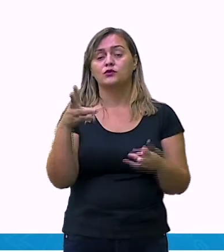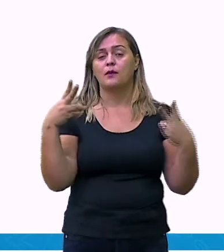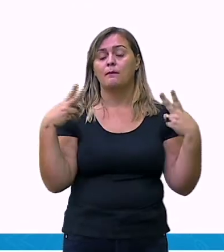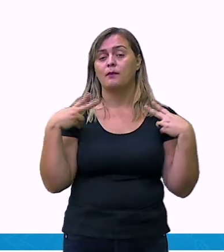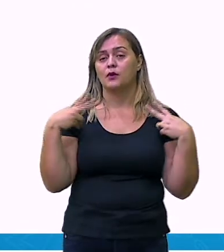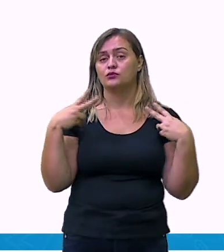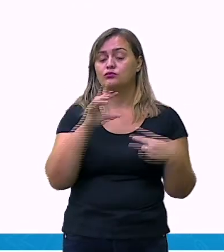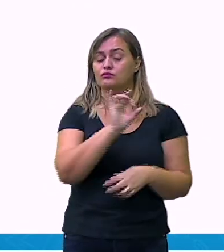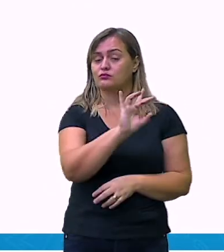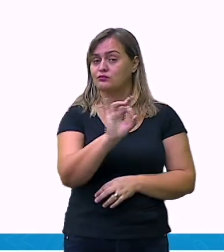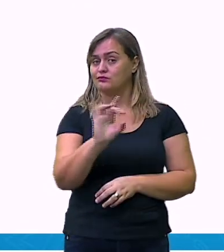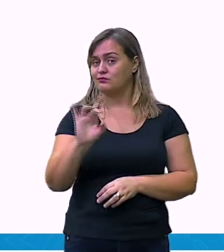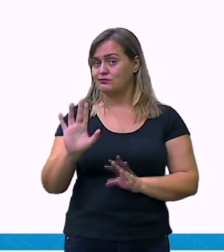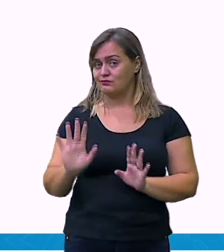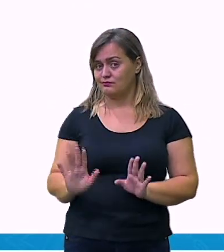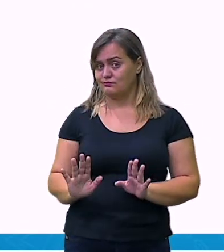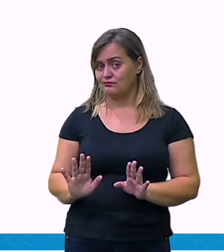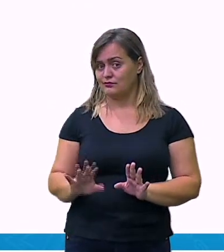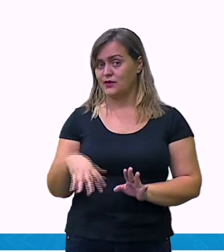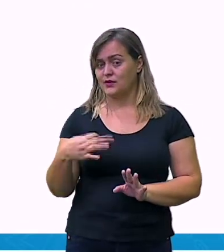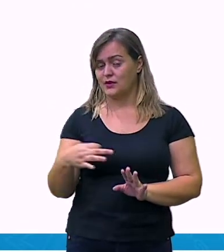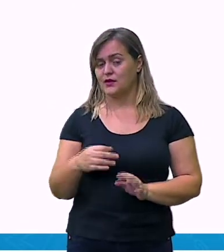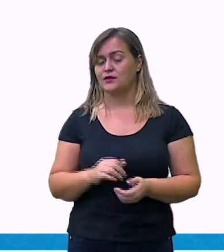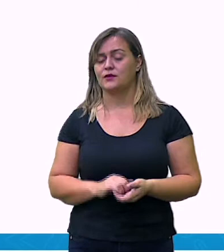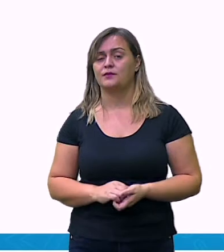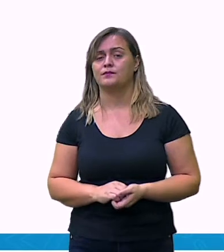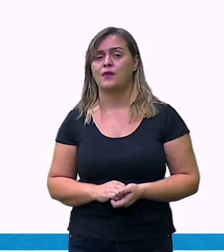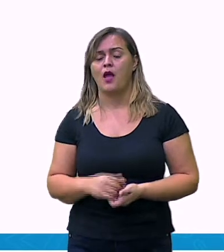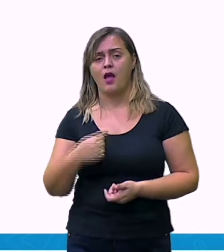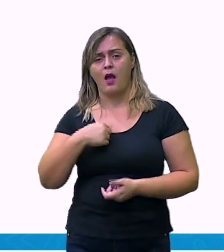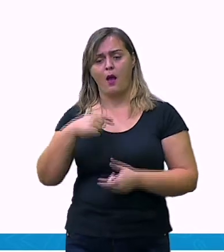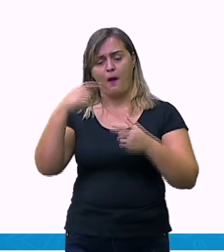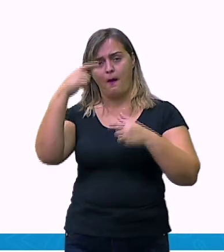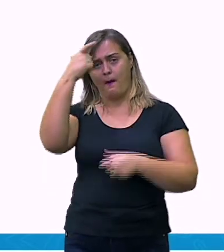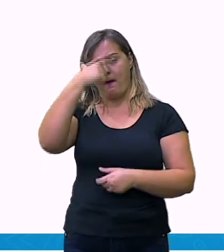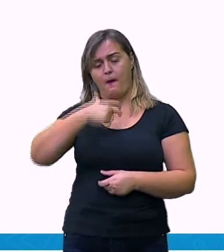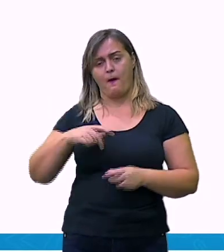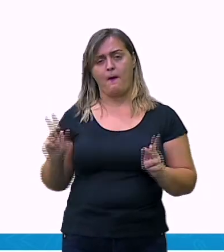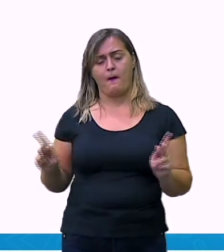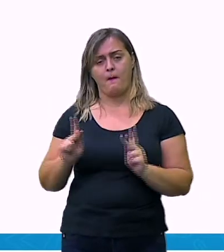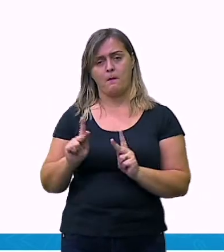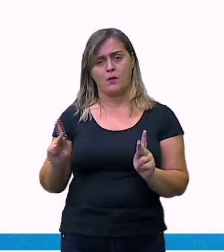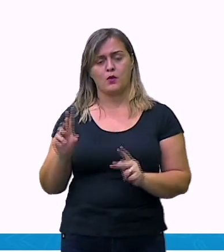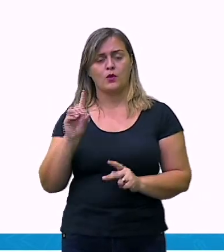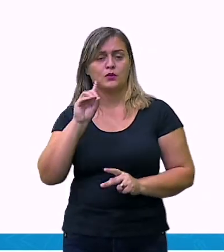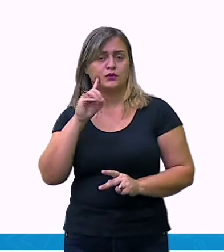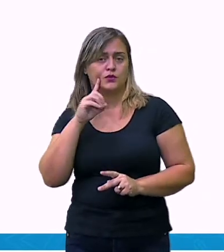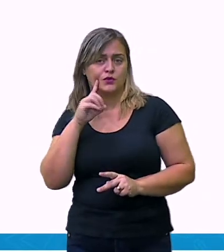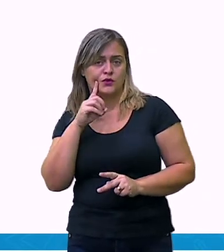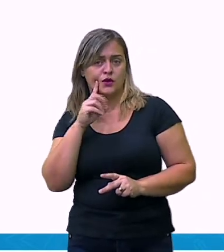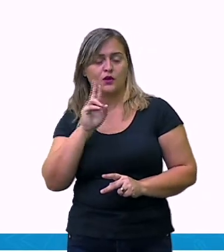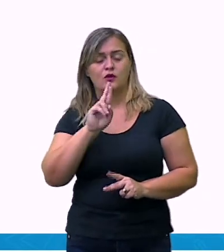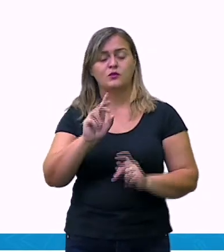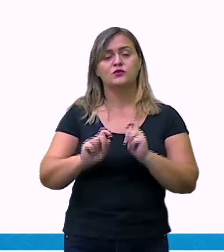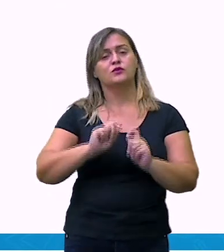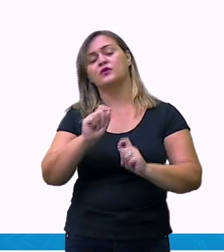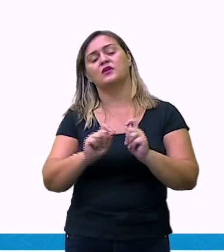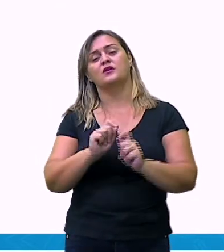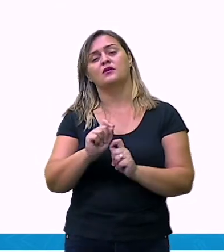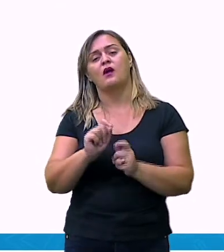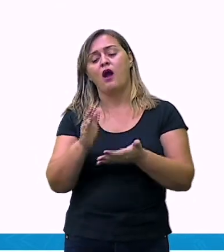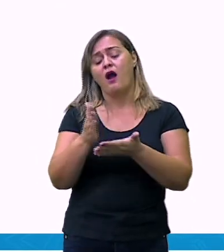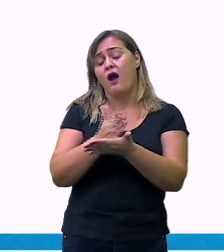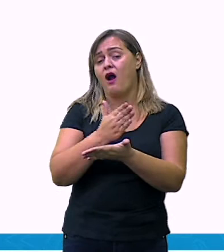opinião a respeito dela. Eu, professora Daniele, coloquei que nem todos esses direitos